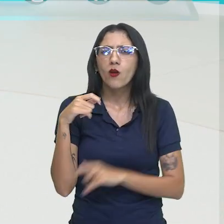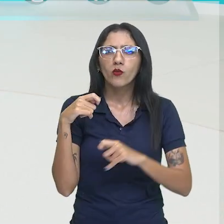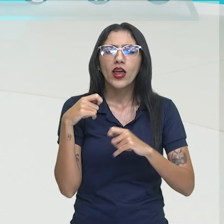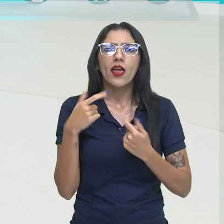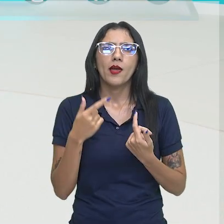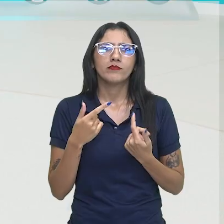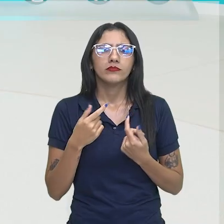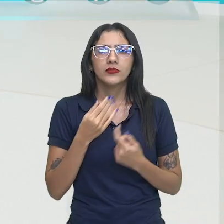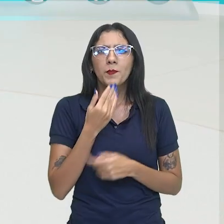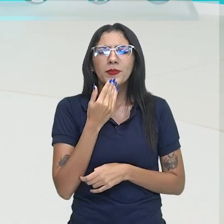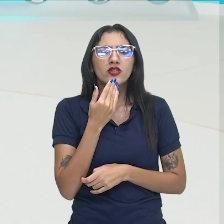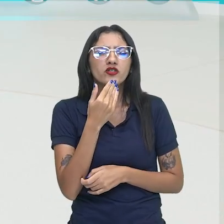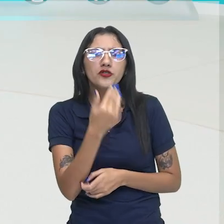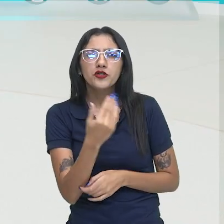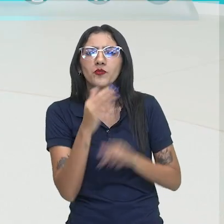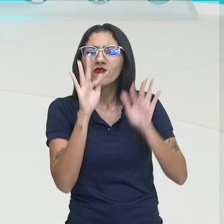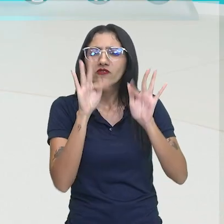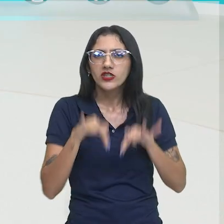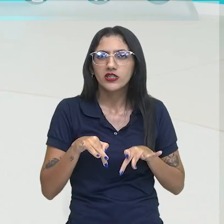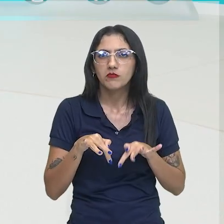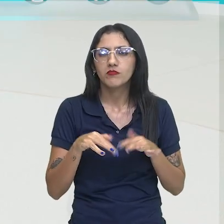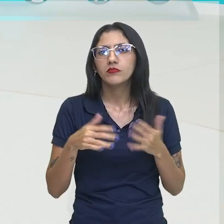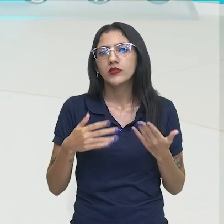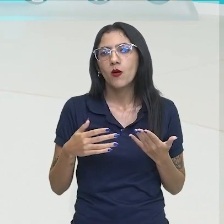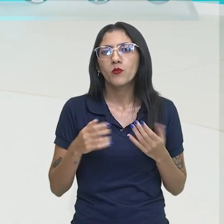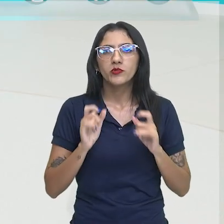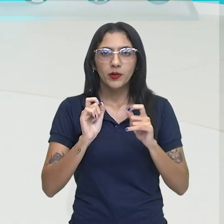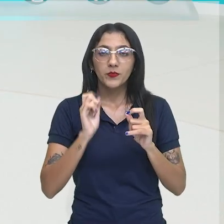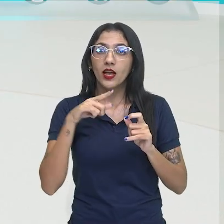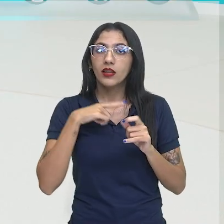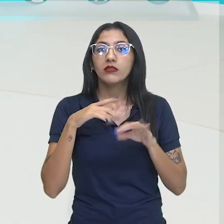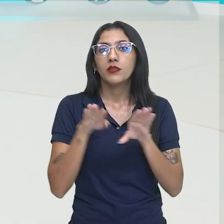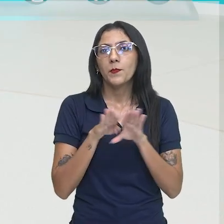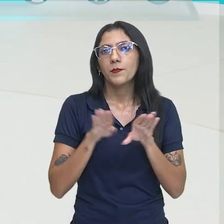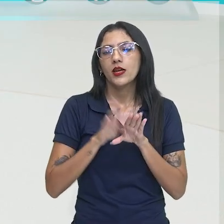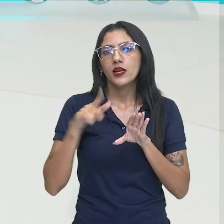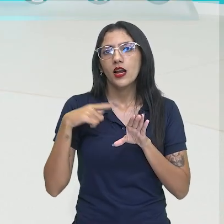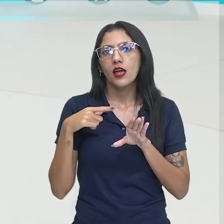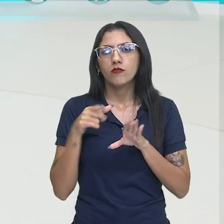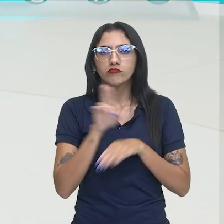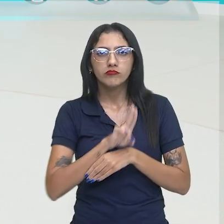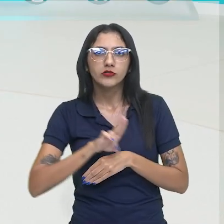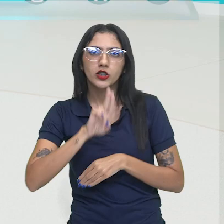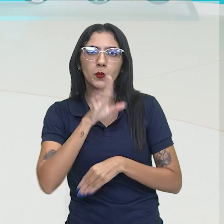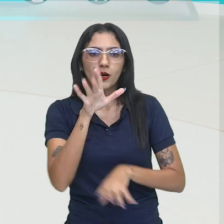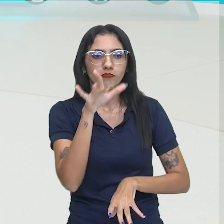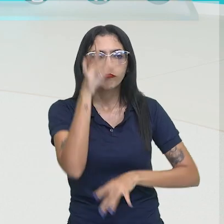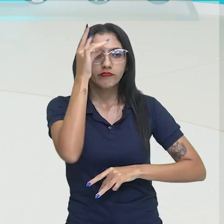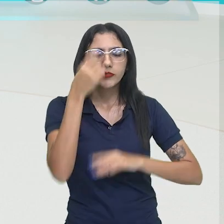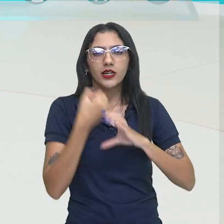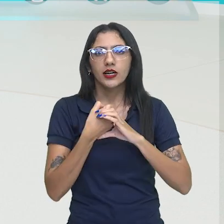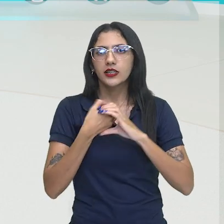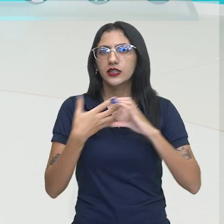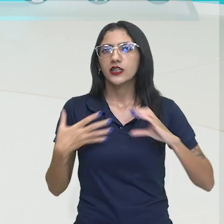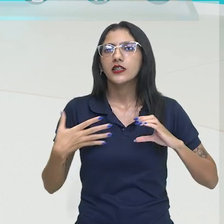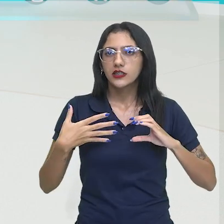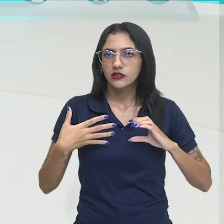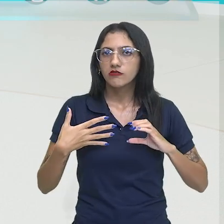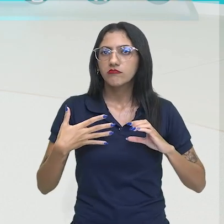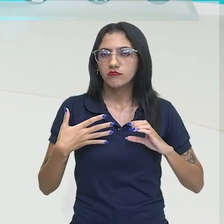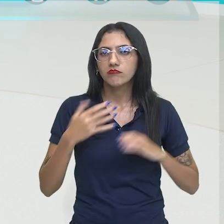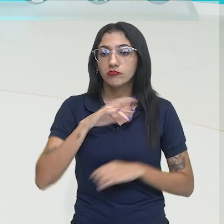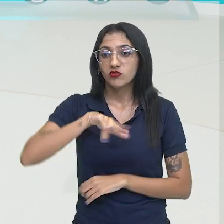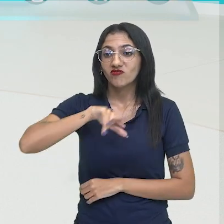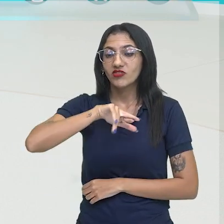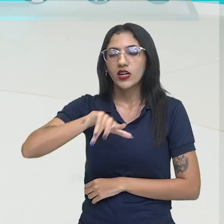para acabar com isso. Então, foi dado também uma característica que não é específica